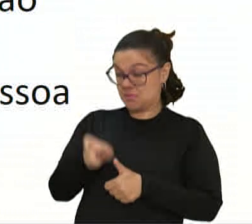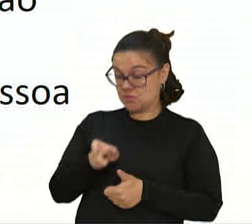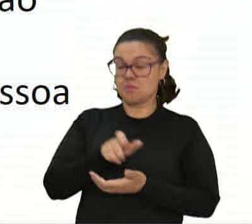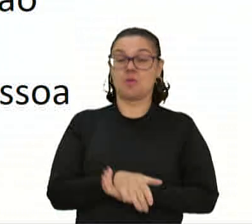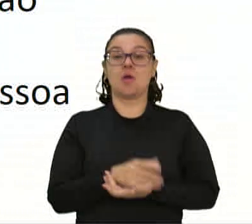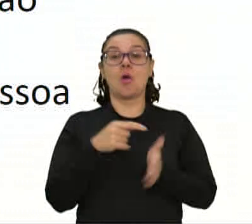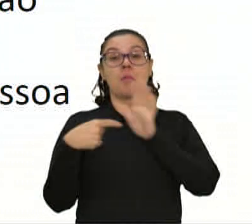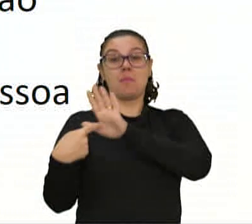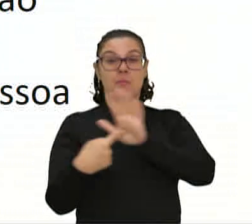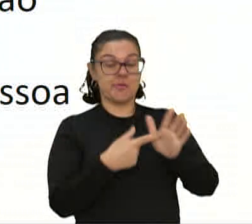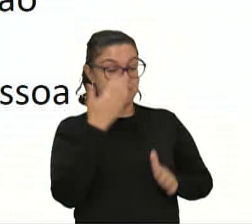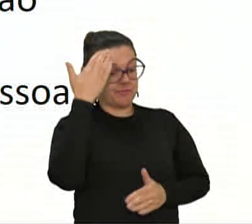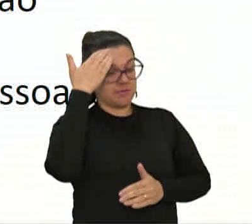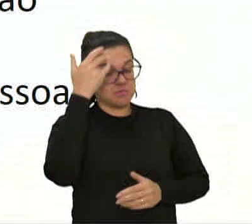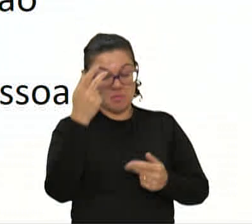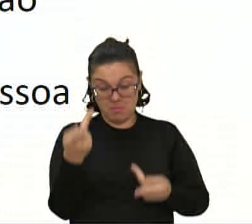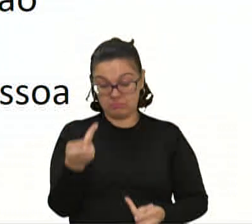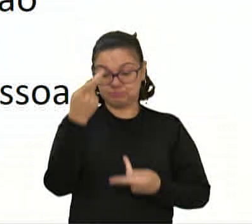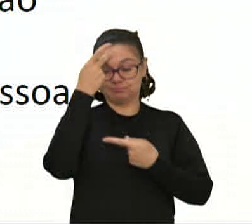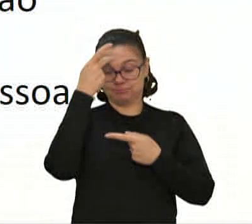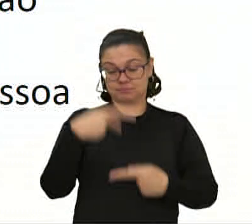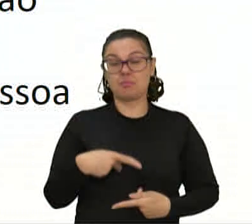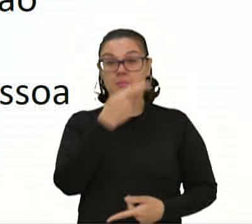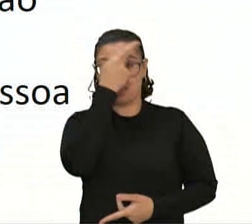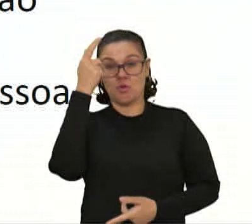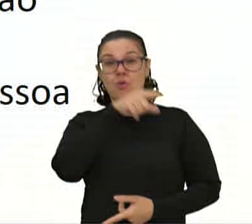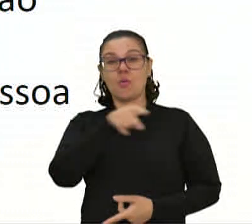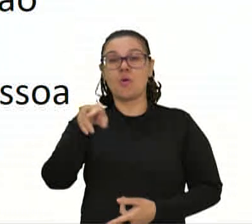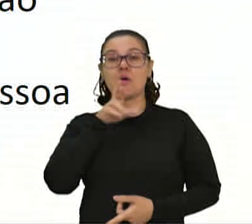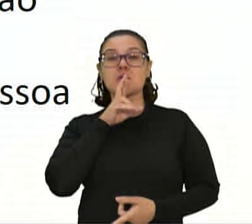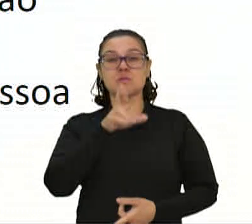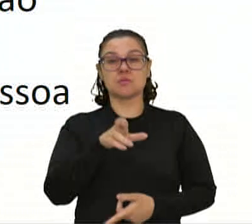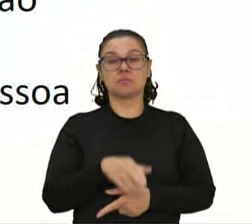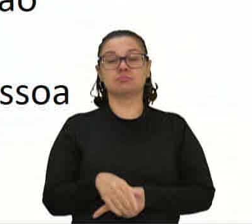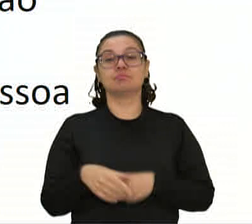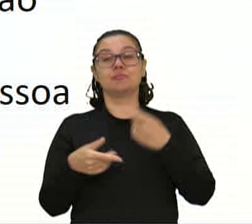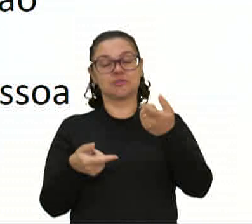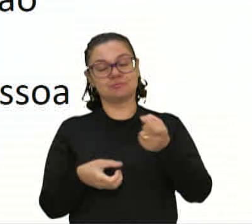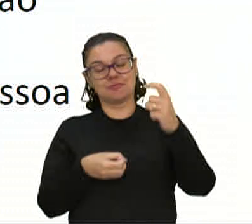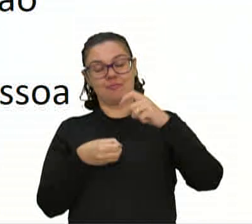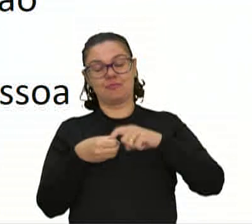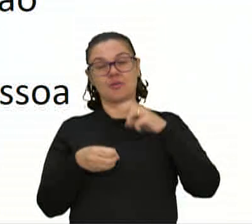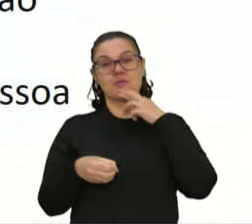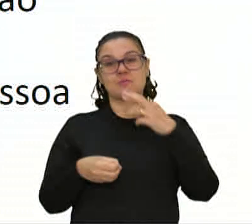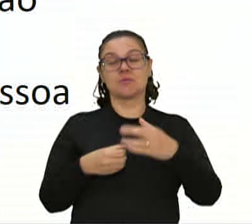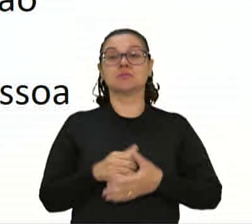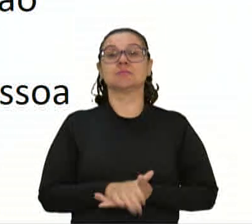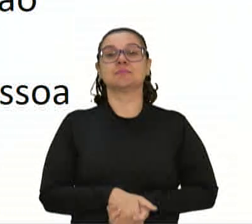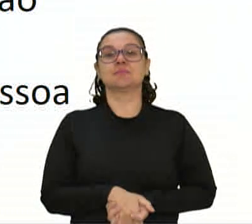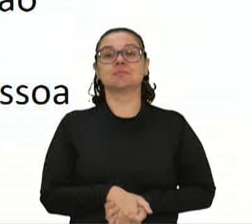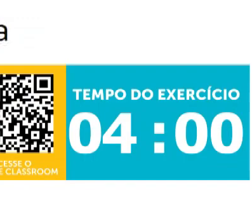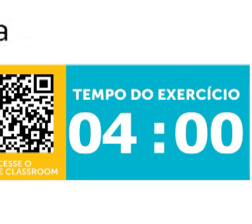indica a sabedoria do eu lírico. Qual que é a resposta correta? Deixo para vocês aí e já volto comentando.